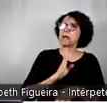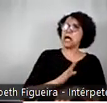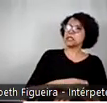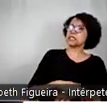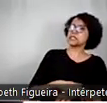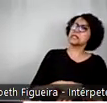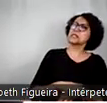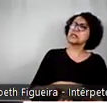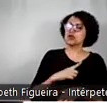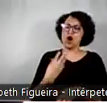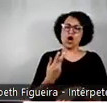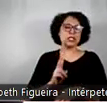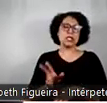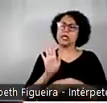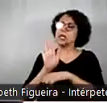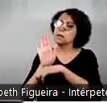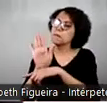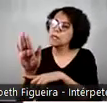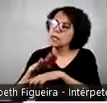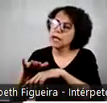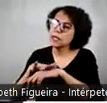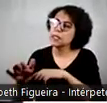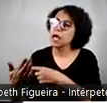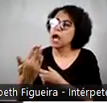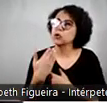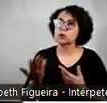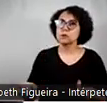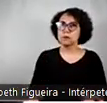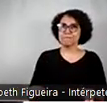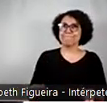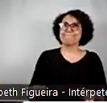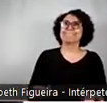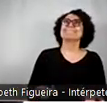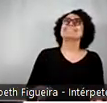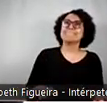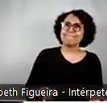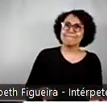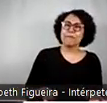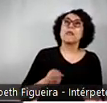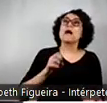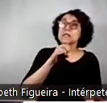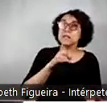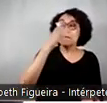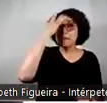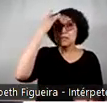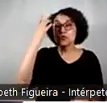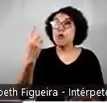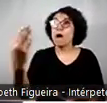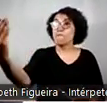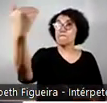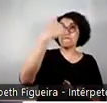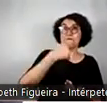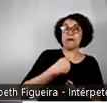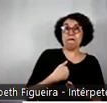mas aí eu não sei falar crioulo, eu não sei falar árabe, eu não sei falar um tanto de outra língua, né? Então a gente sempre pensa assim, nossa,